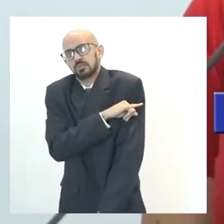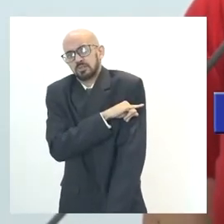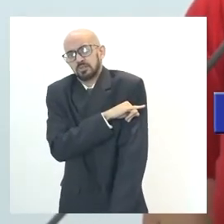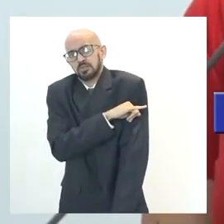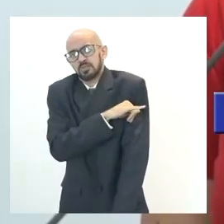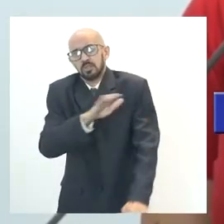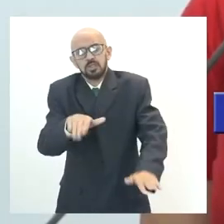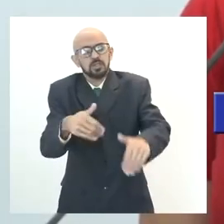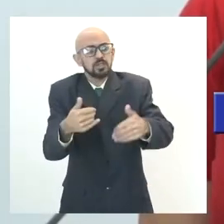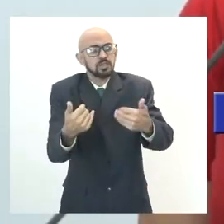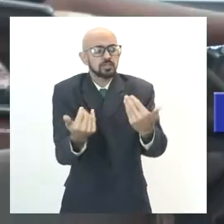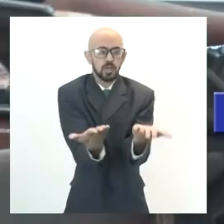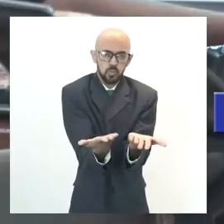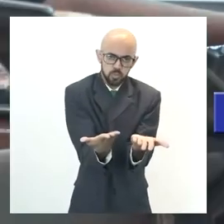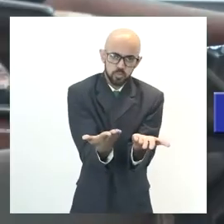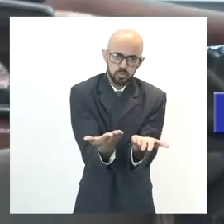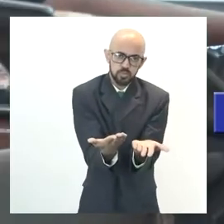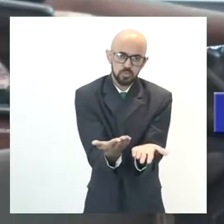companheiros